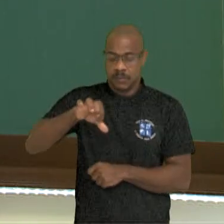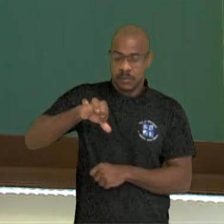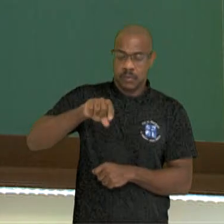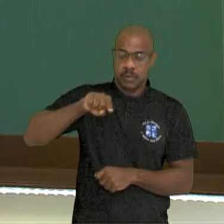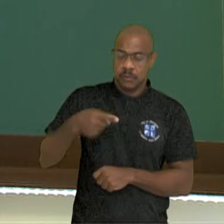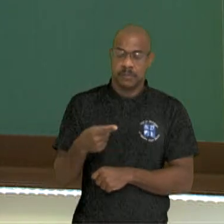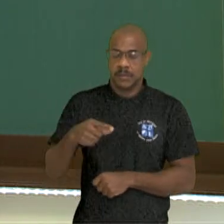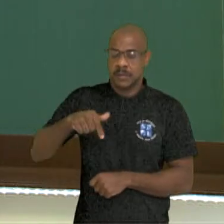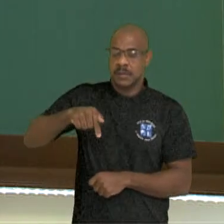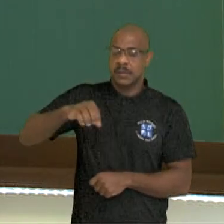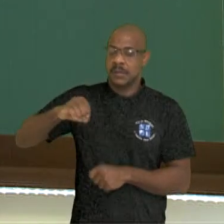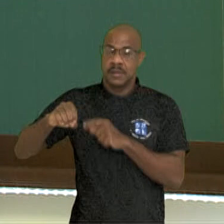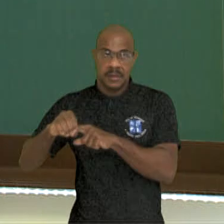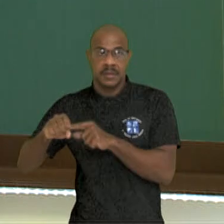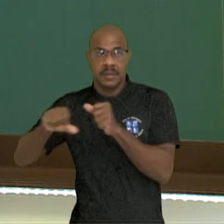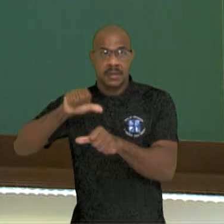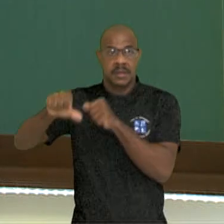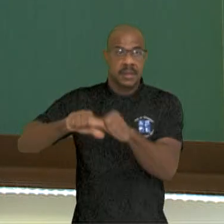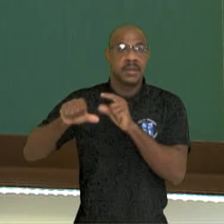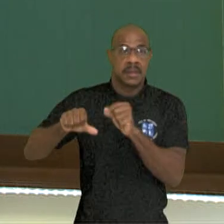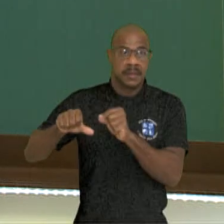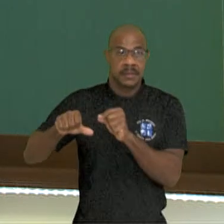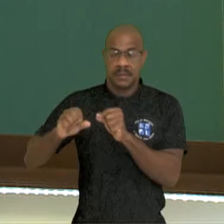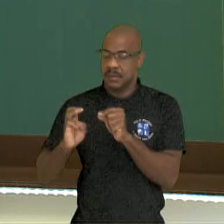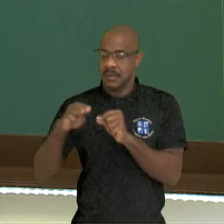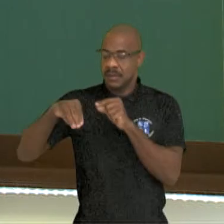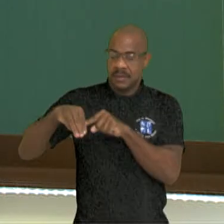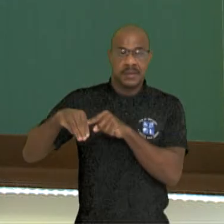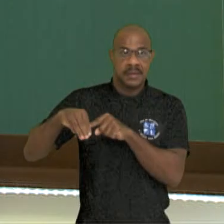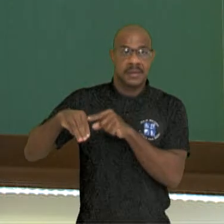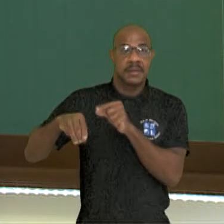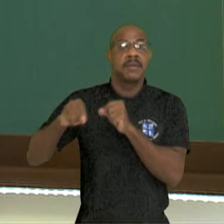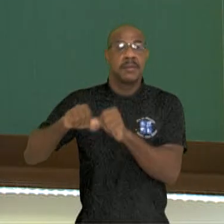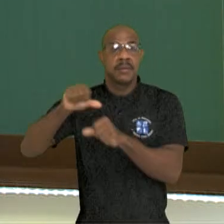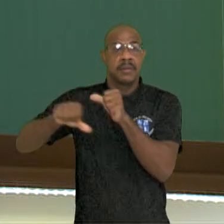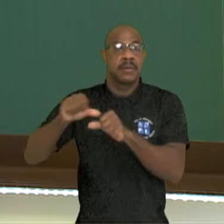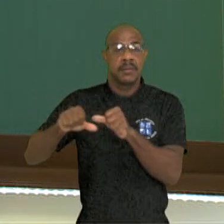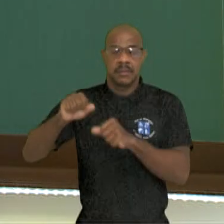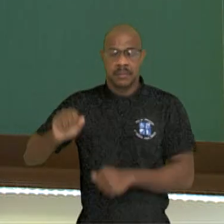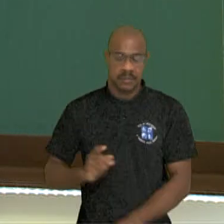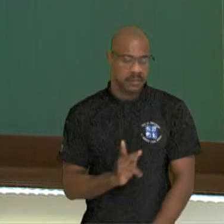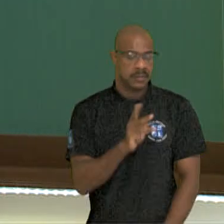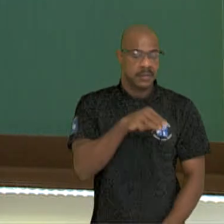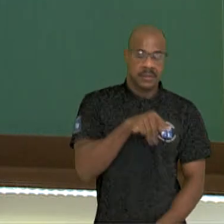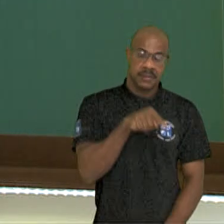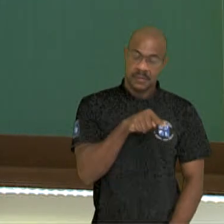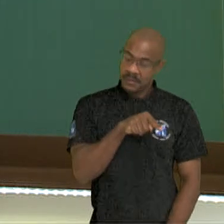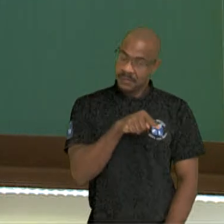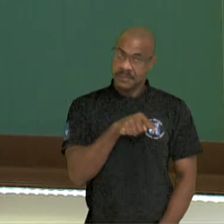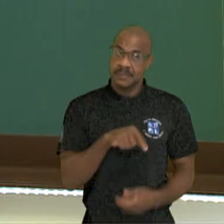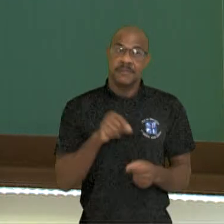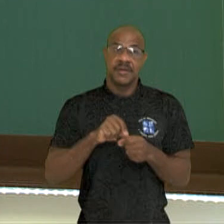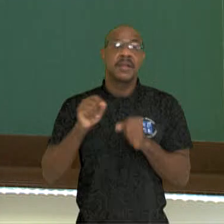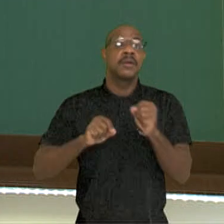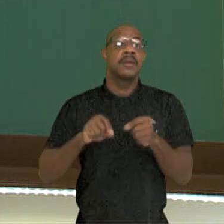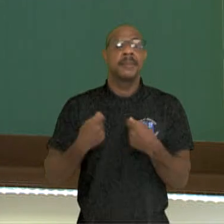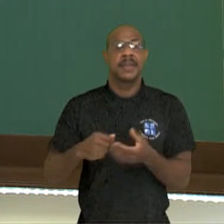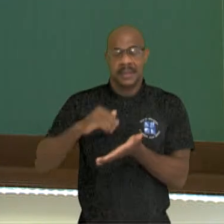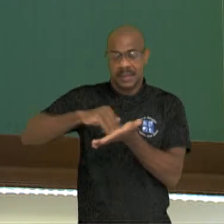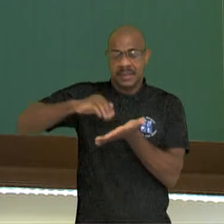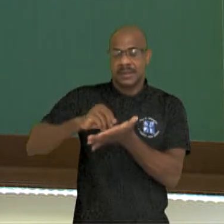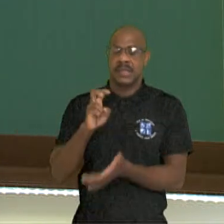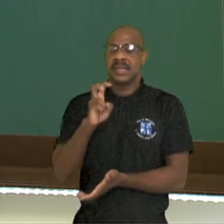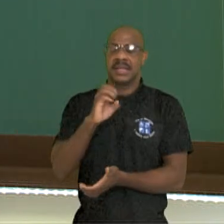vem depois dos 2 pontos, que está em centímetros, vou transformá-lo em quilômetros. Para fazer isso, eliminam-se